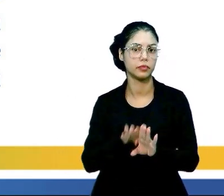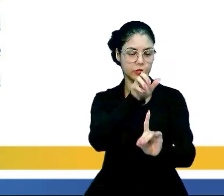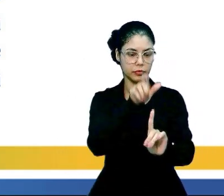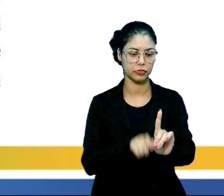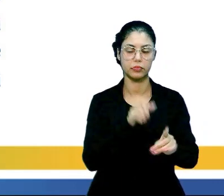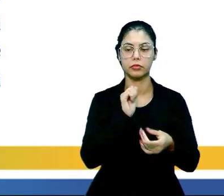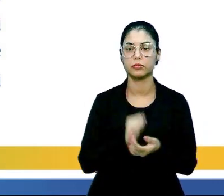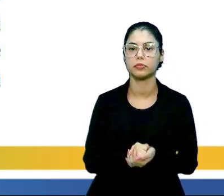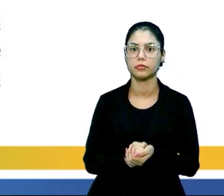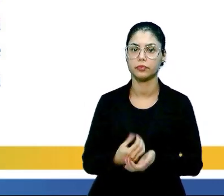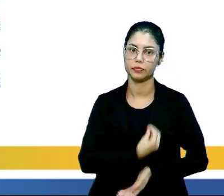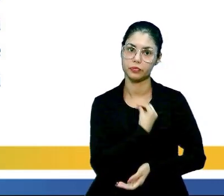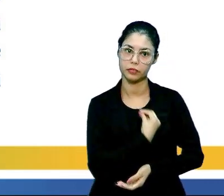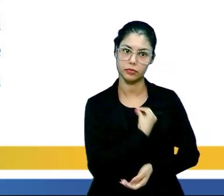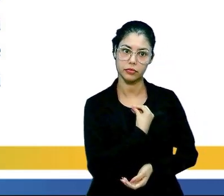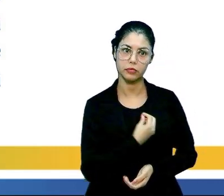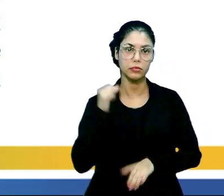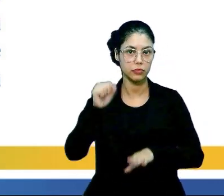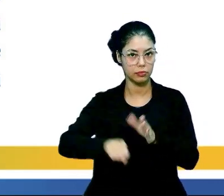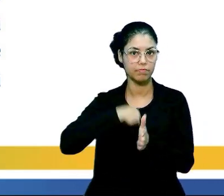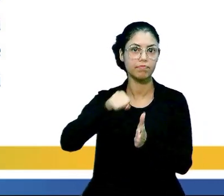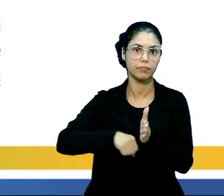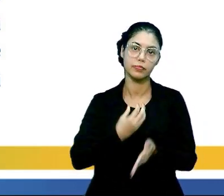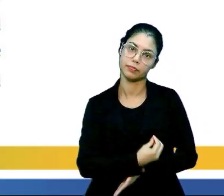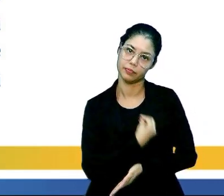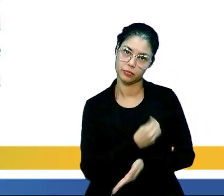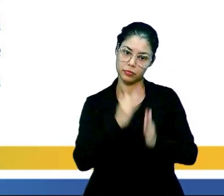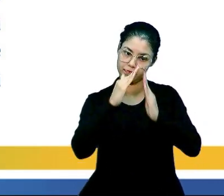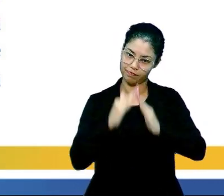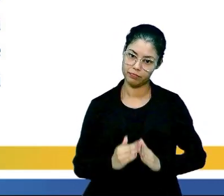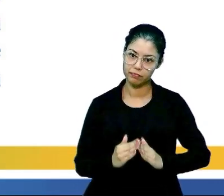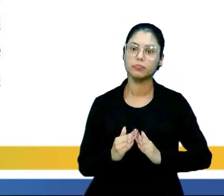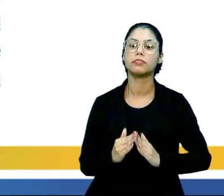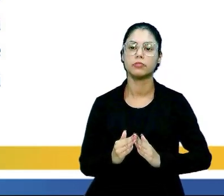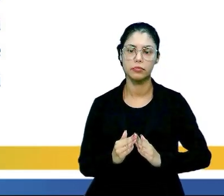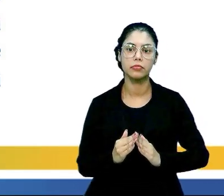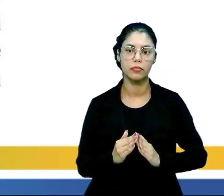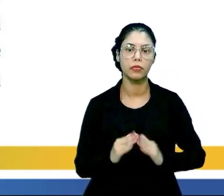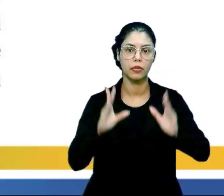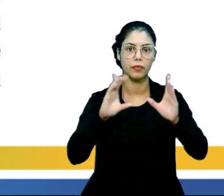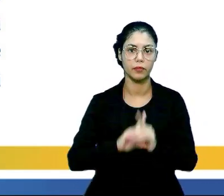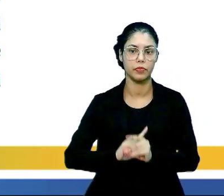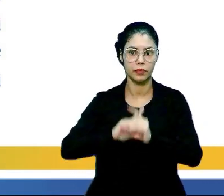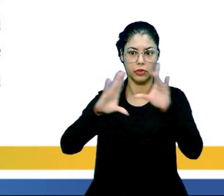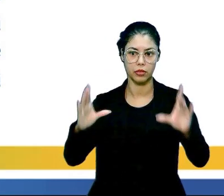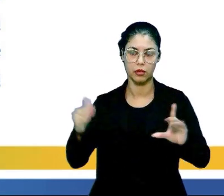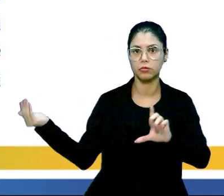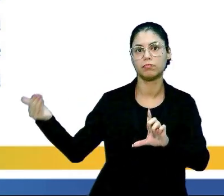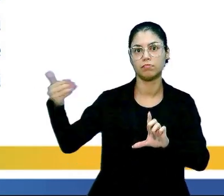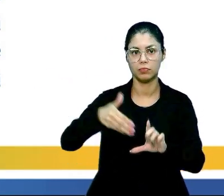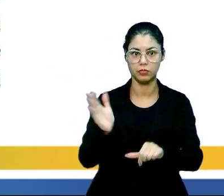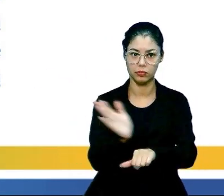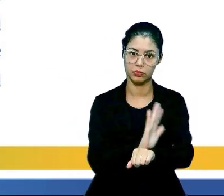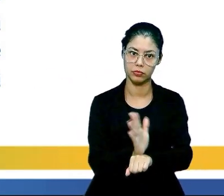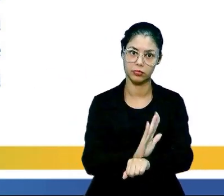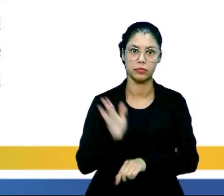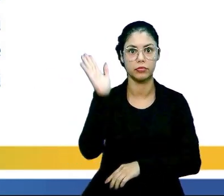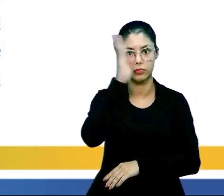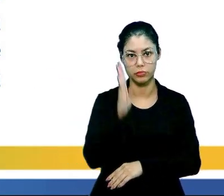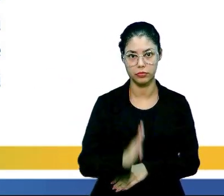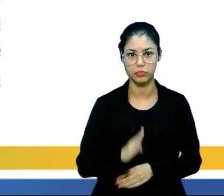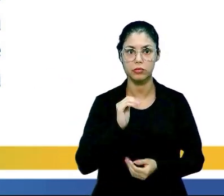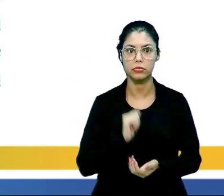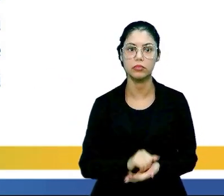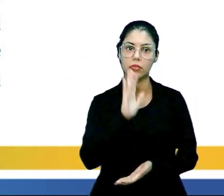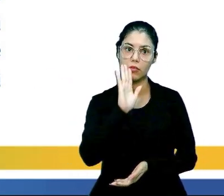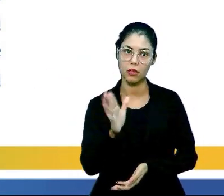Hugo Cabret, ele vivia numa estação de trem. Então, assim, nós estamos falando da democratização ao acesso do cinema no Brasil. Então, assim,